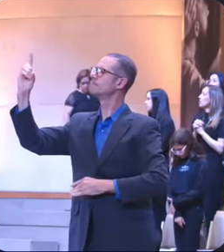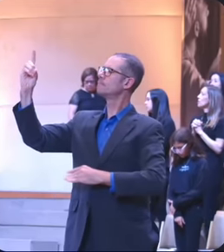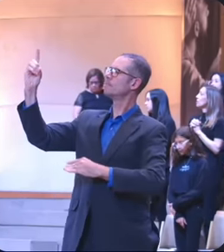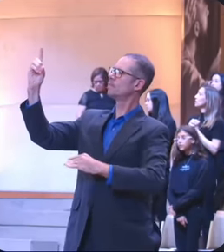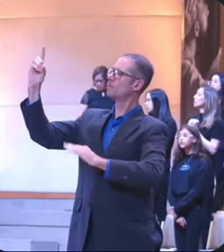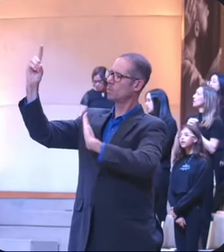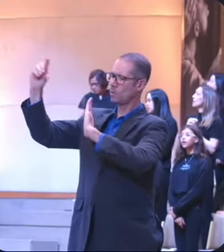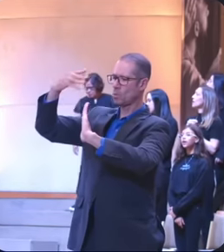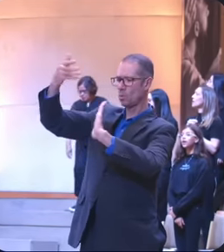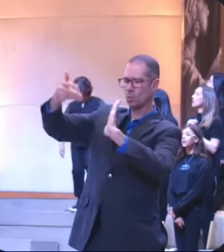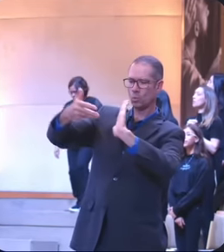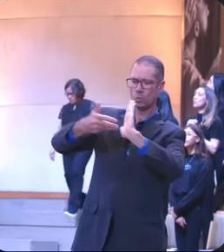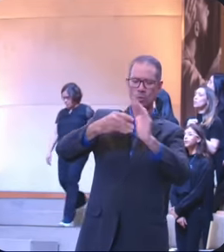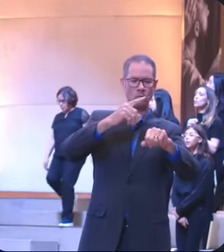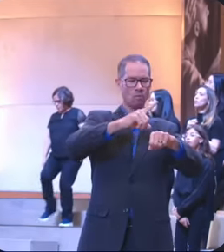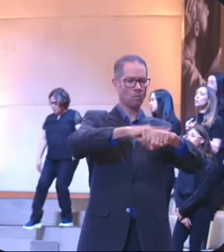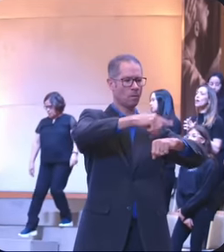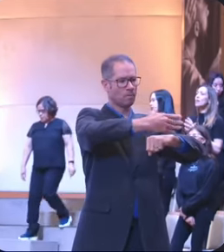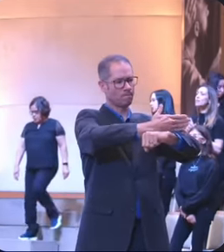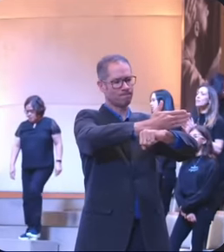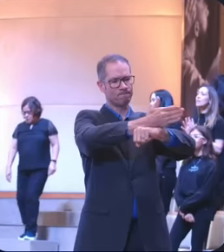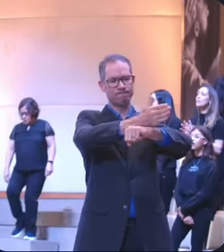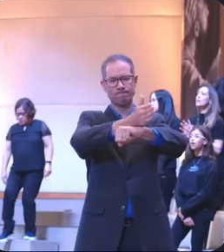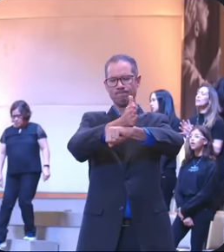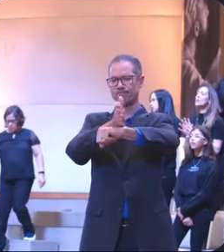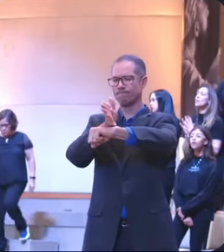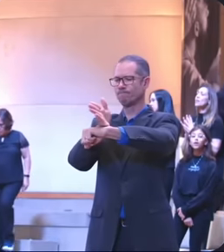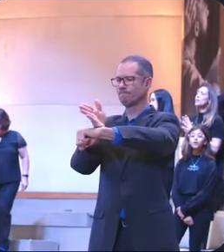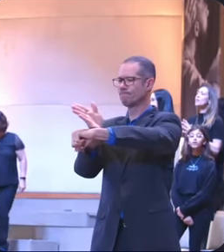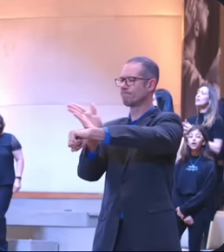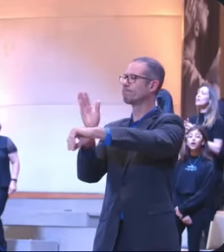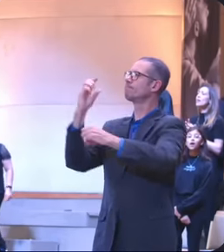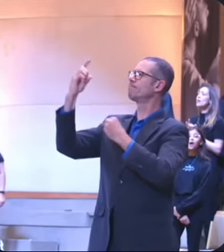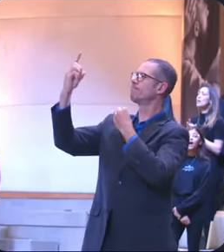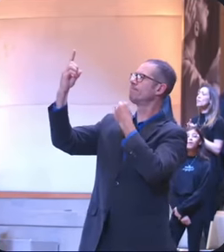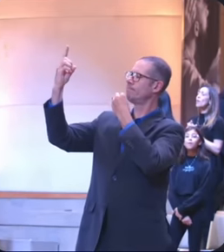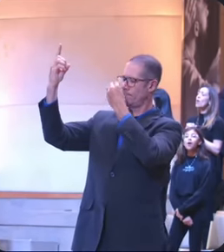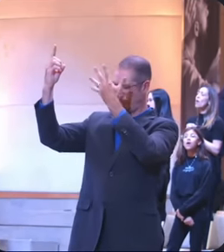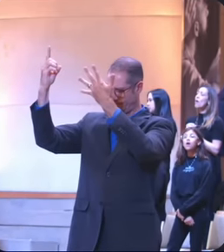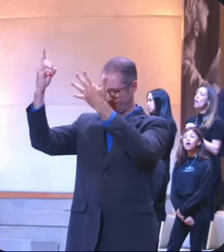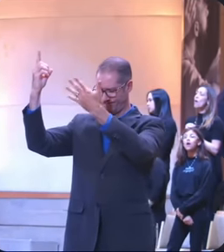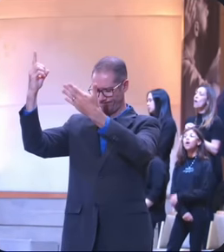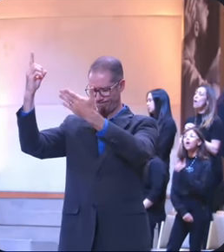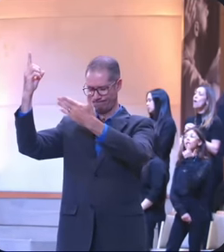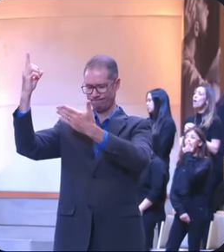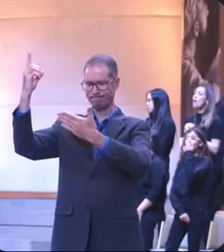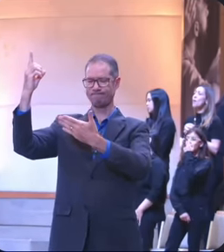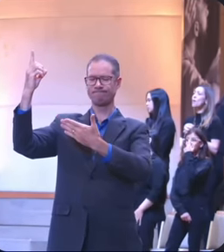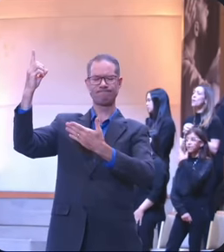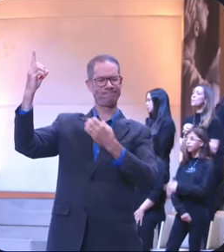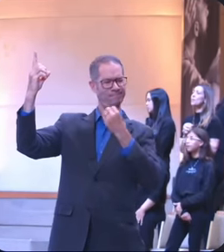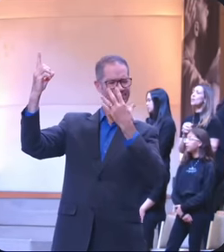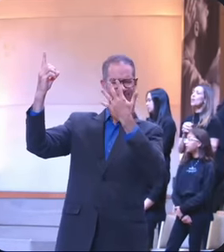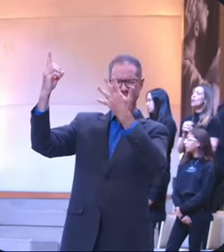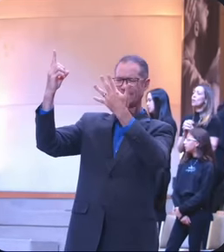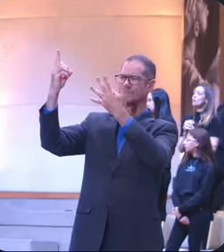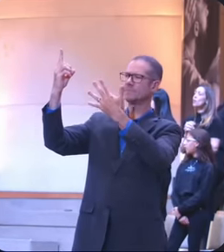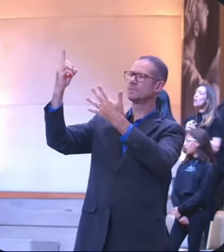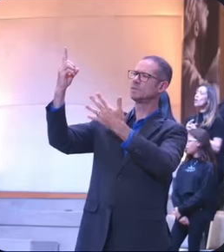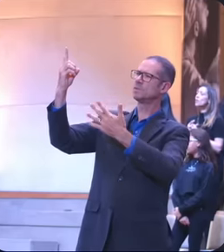Em todo tempo tu és tão, tão bom.